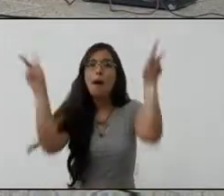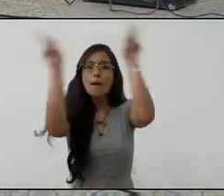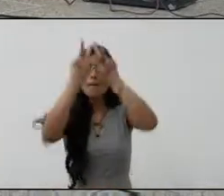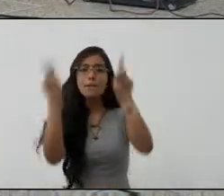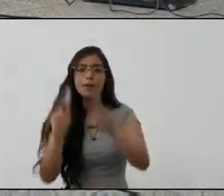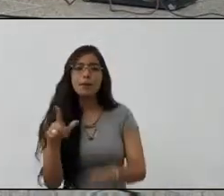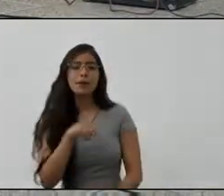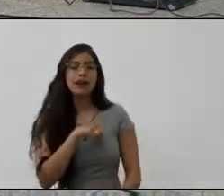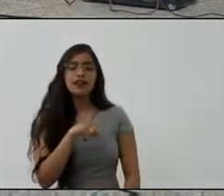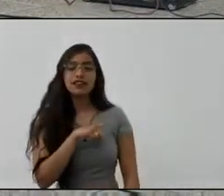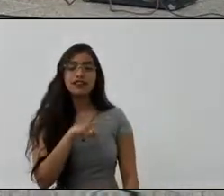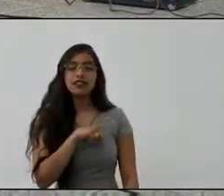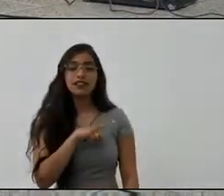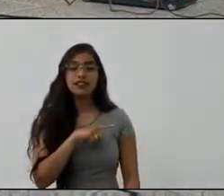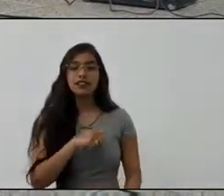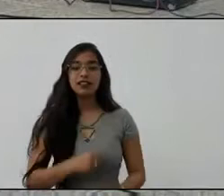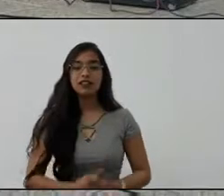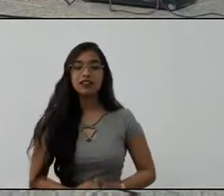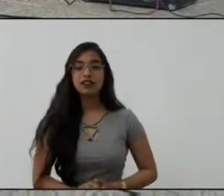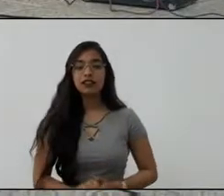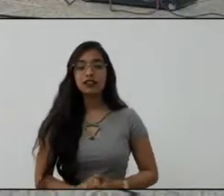de quietude interior,